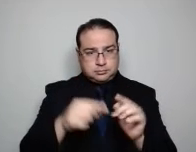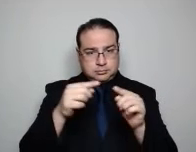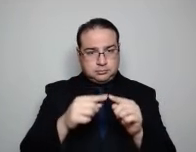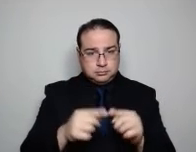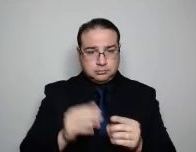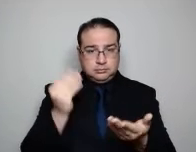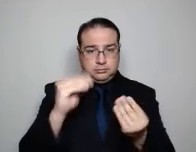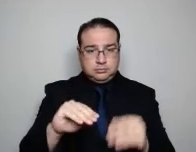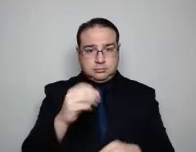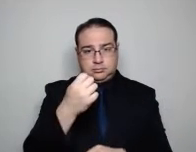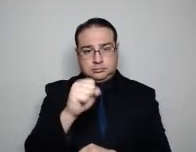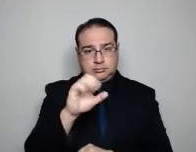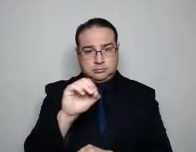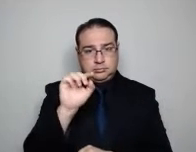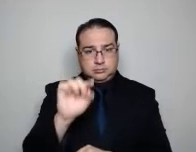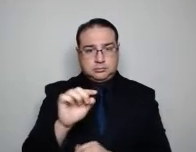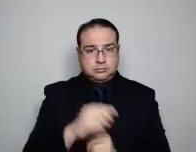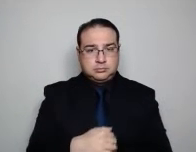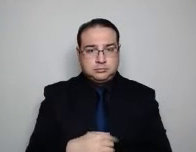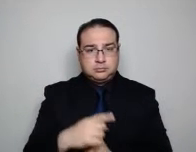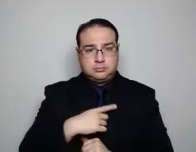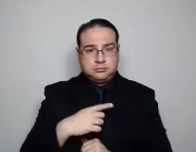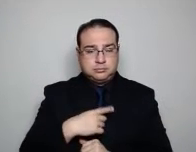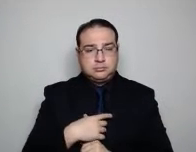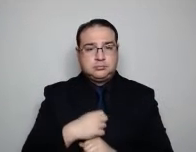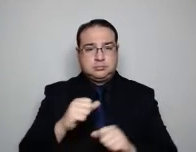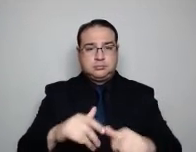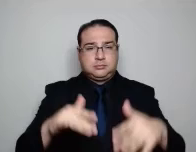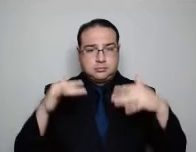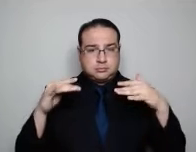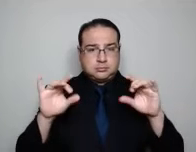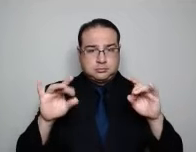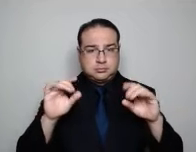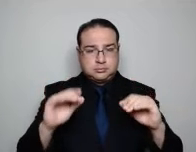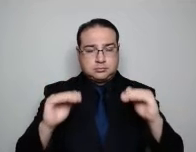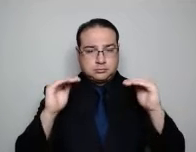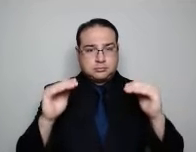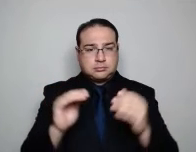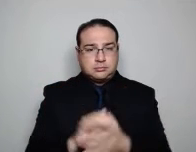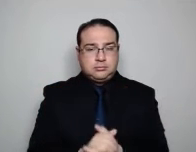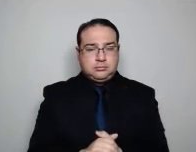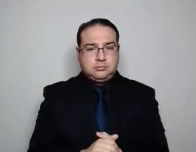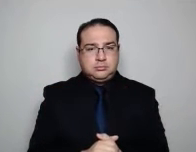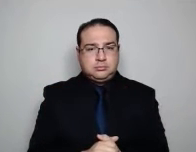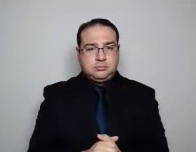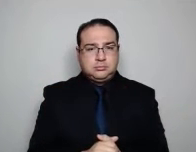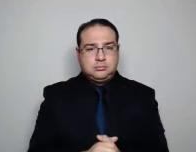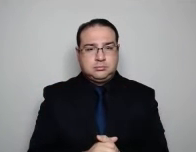reais, porque ou uma assembleia extraordinária, assembleia